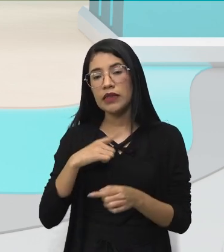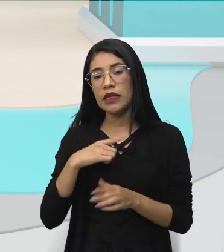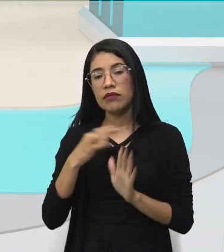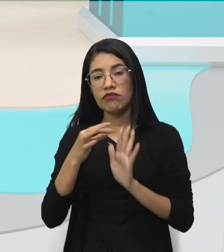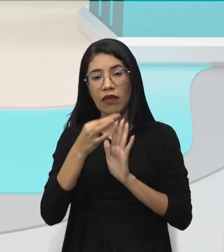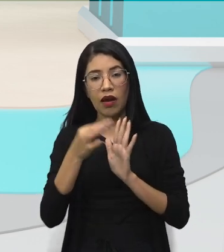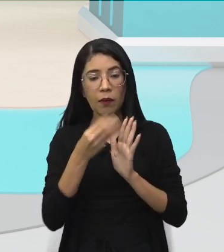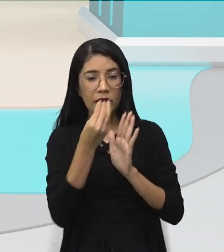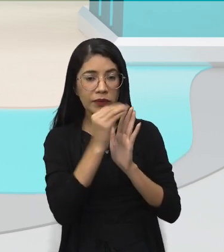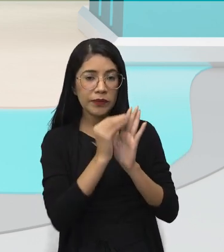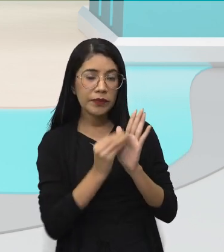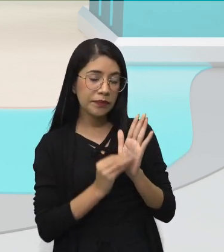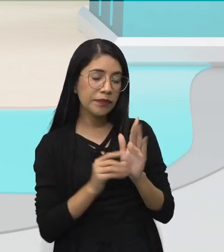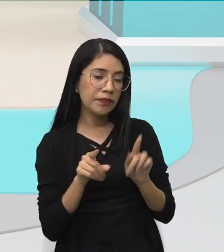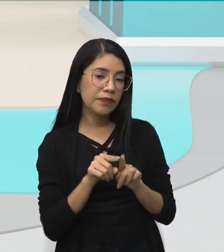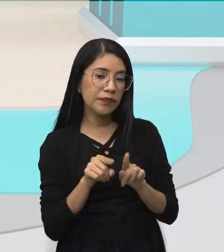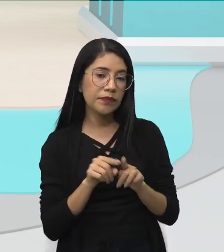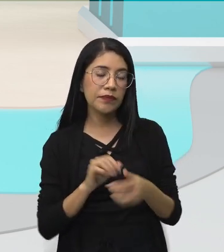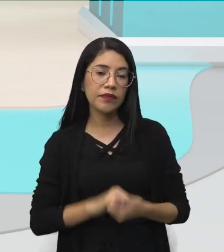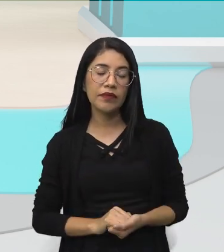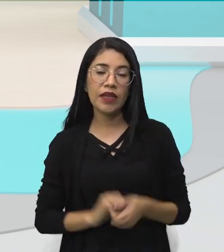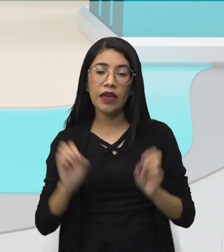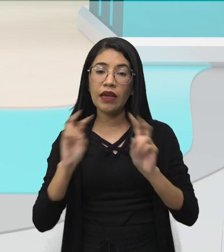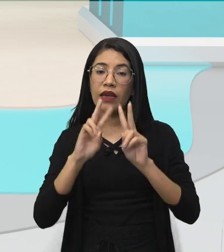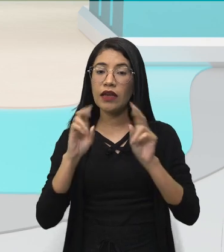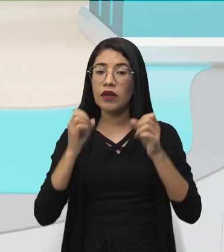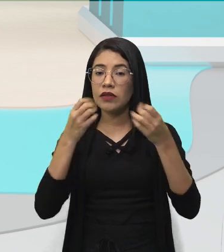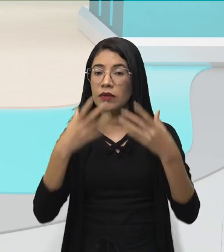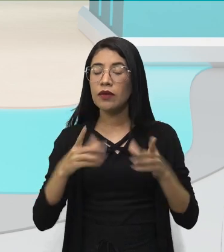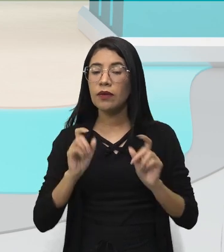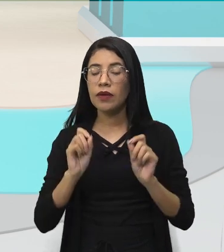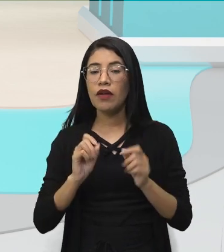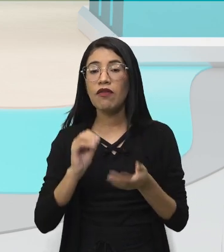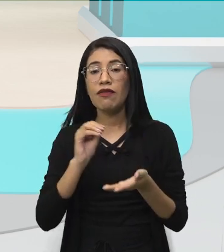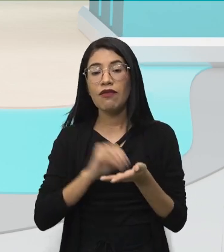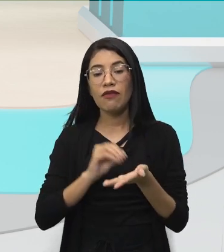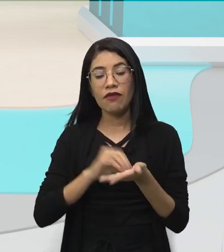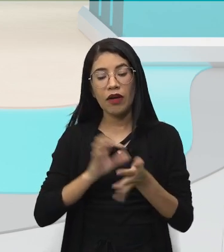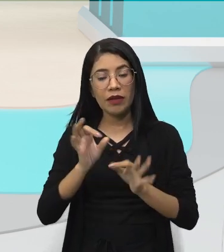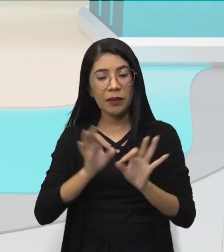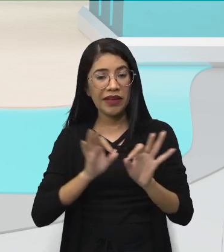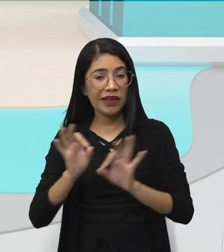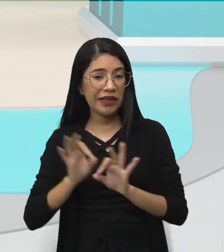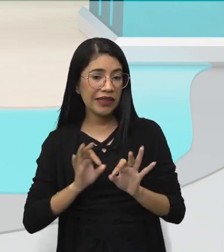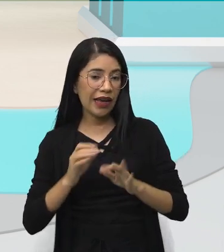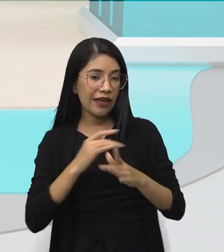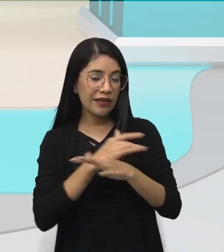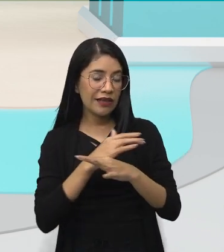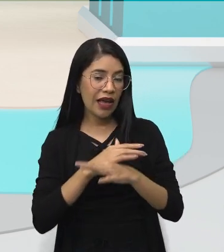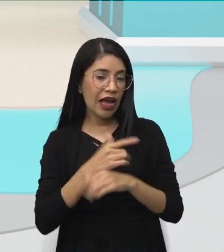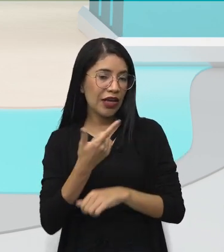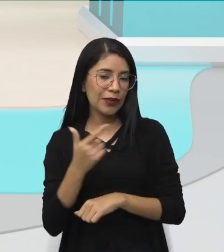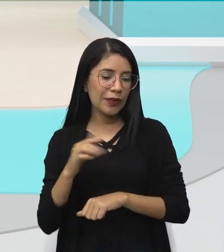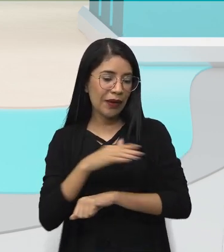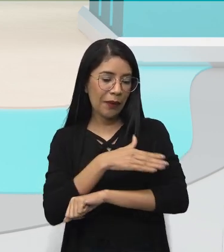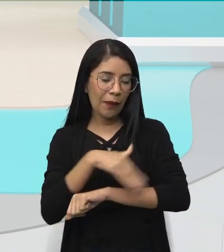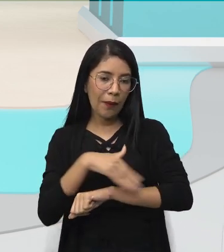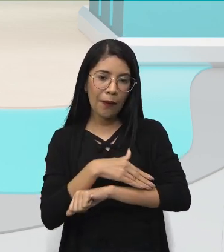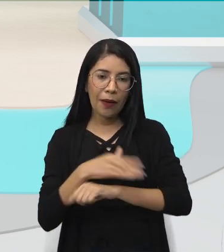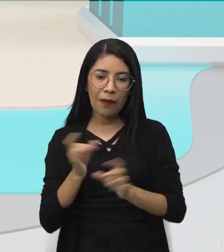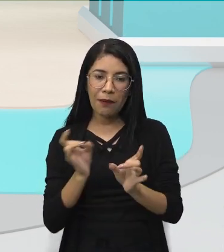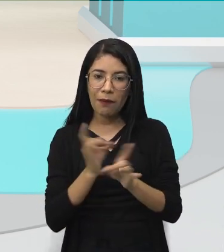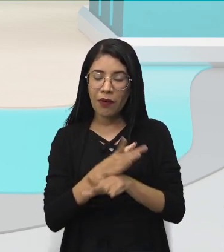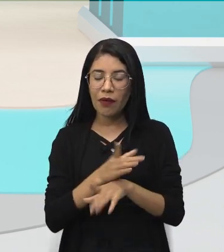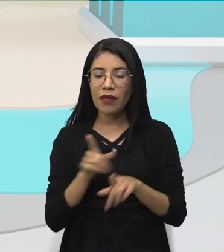ali, né? Ele falou sobre o quê? A questão da falta de planejamento da cidade, porque nós não temos ruas